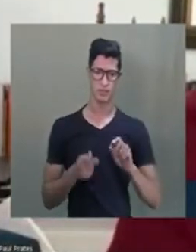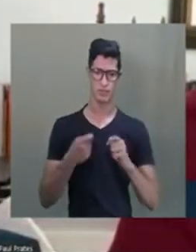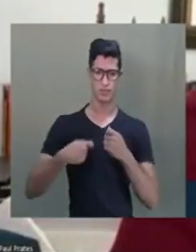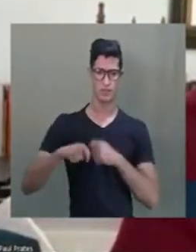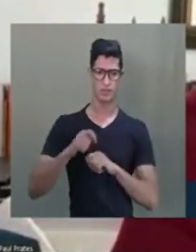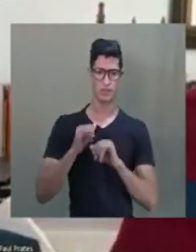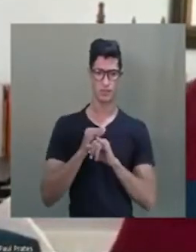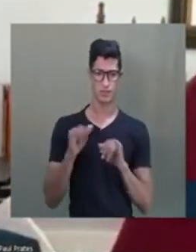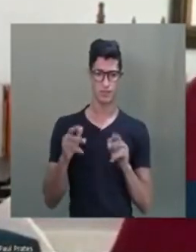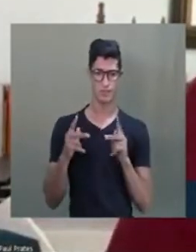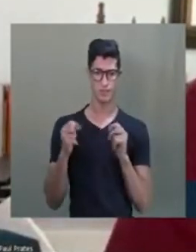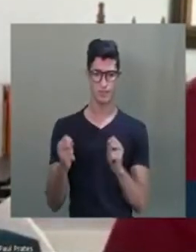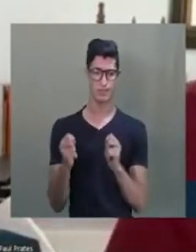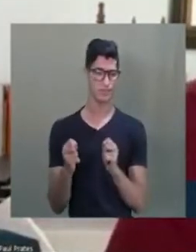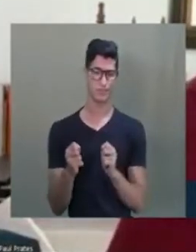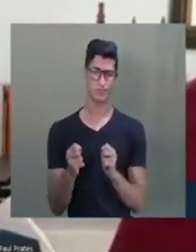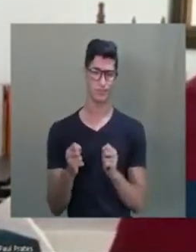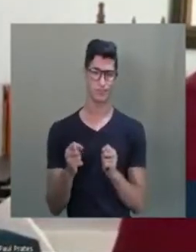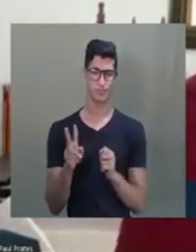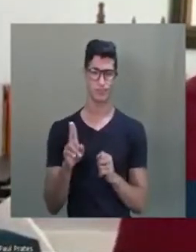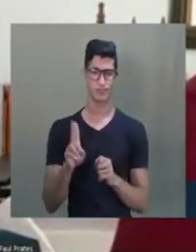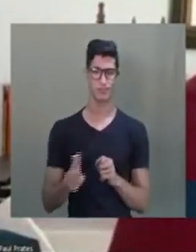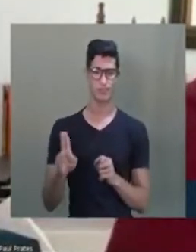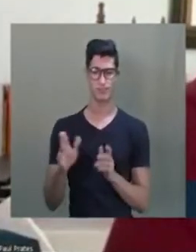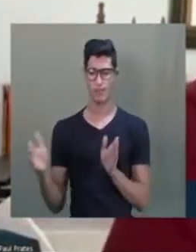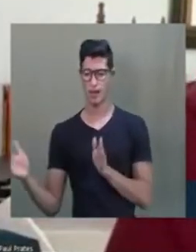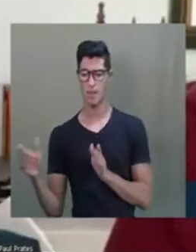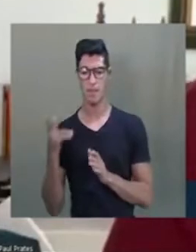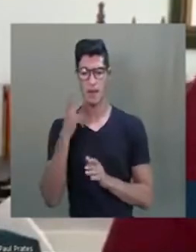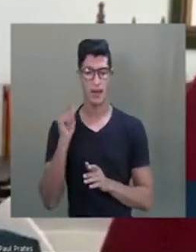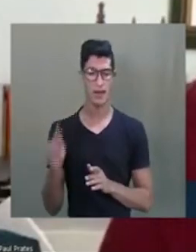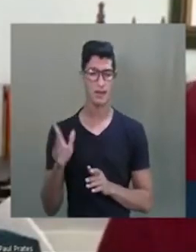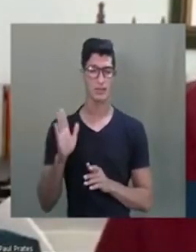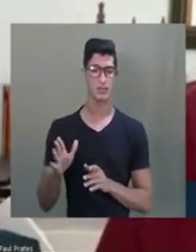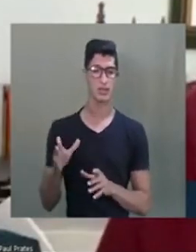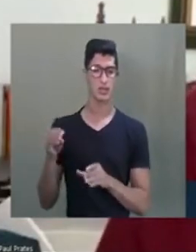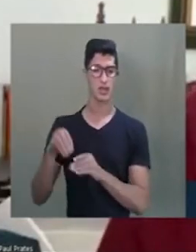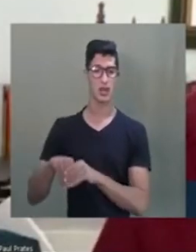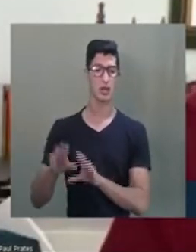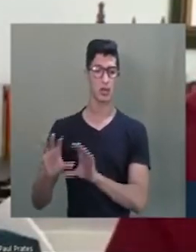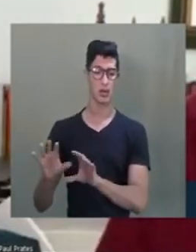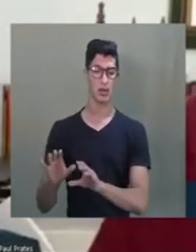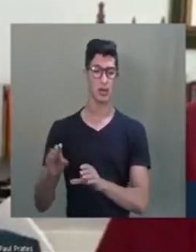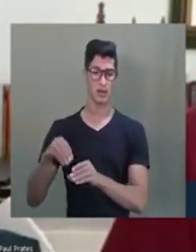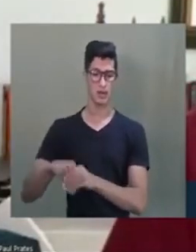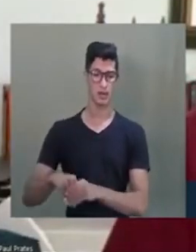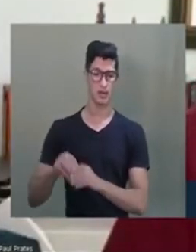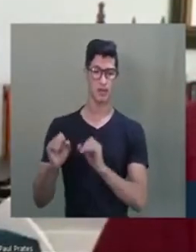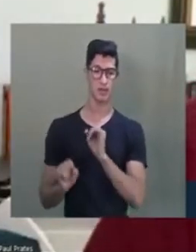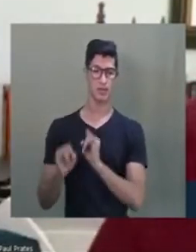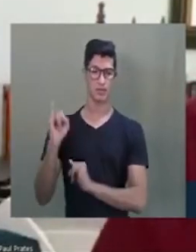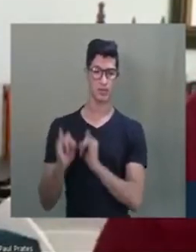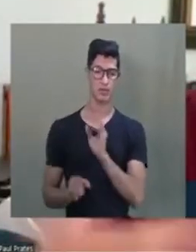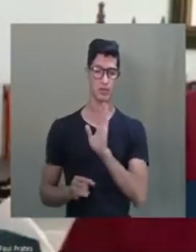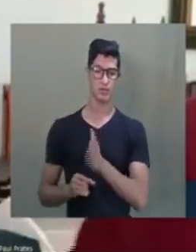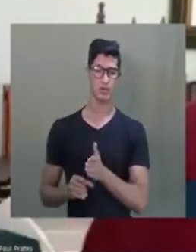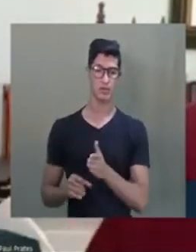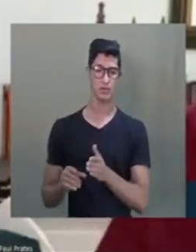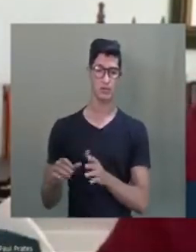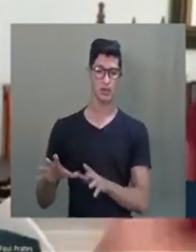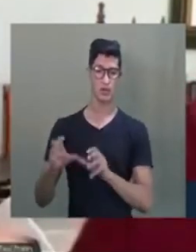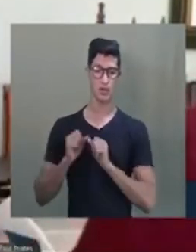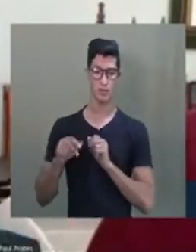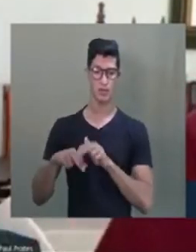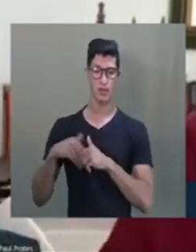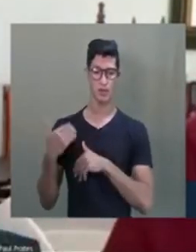economia disso é ridícula. Vai usar aquele espaço para quê? Isso já está lá colocado nas instalações industriais, já foi absorvido